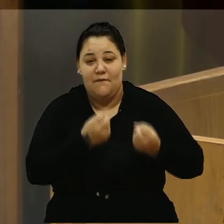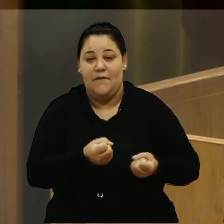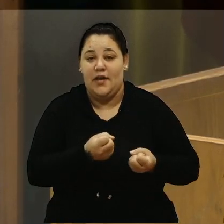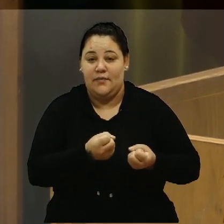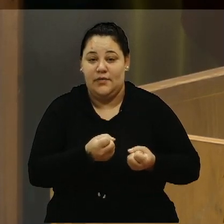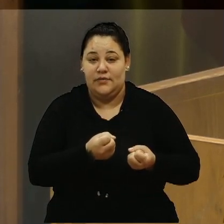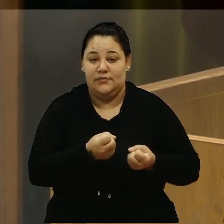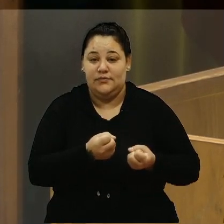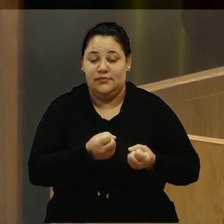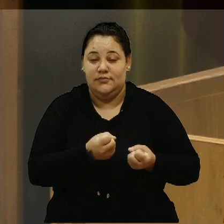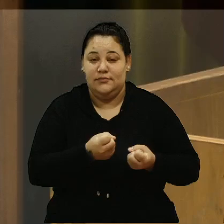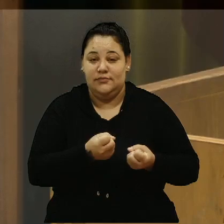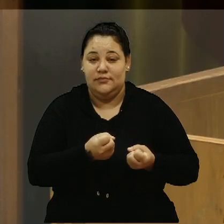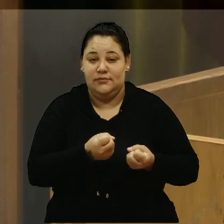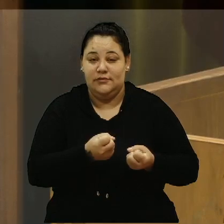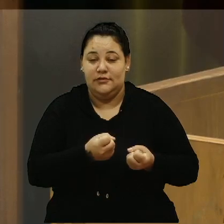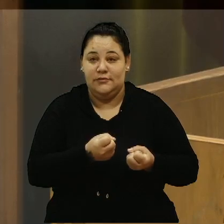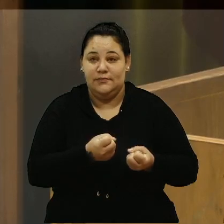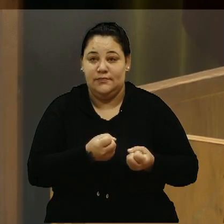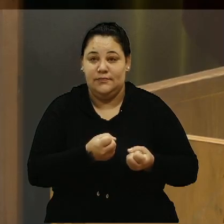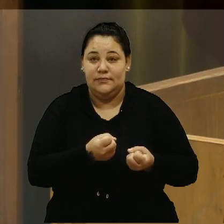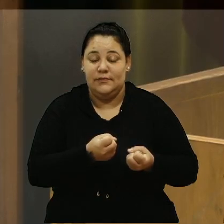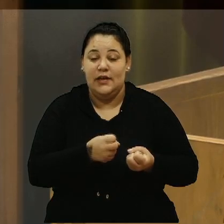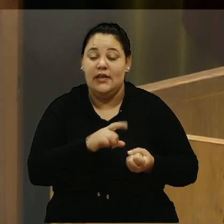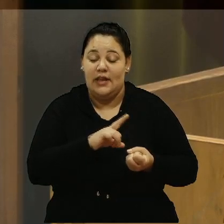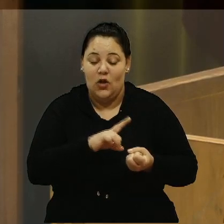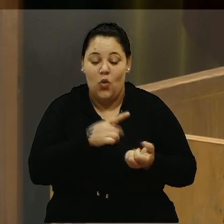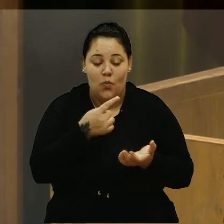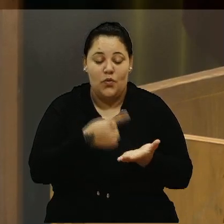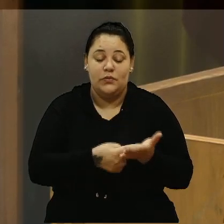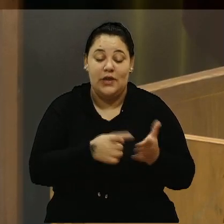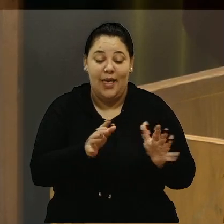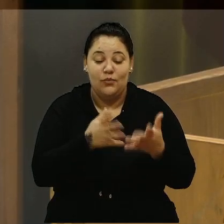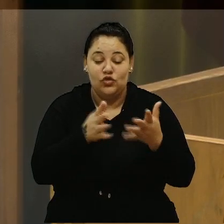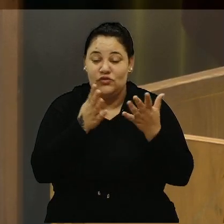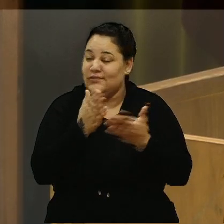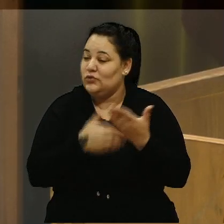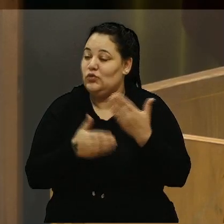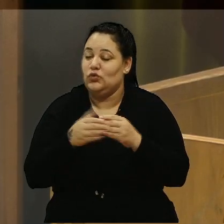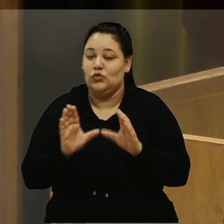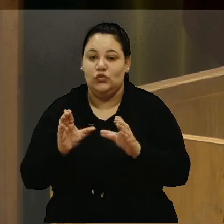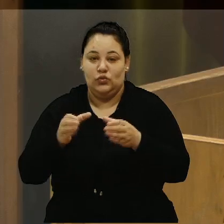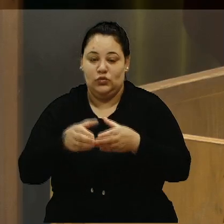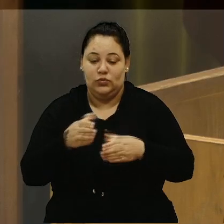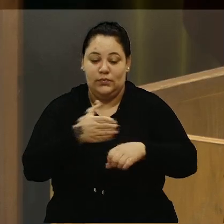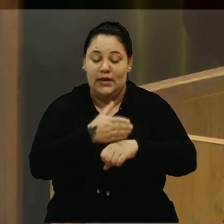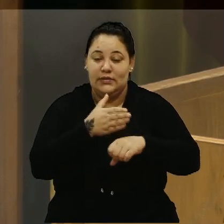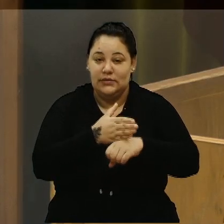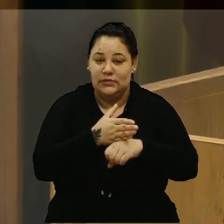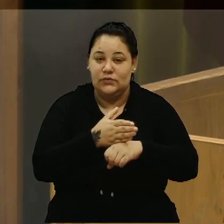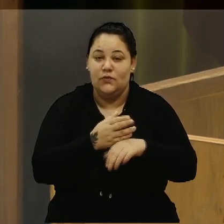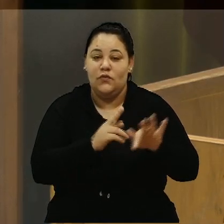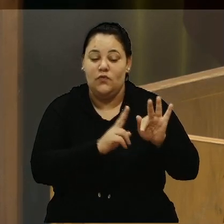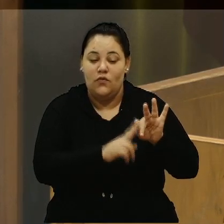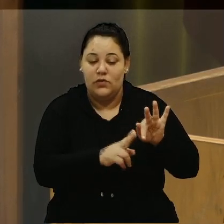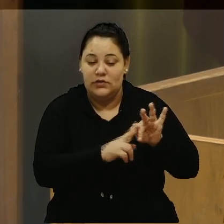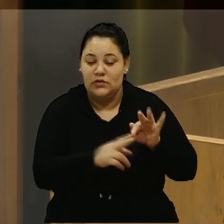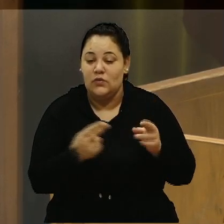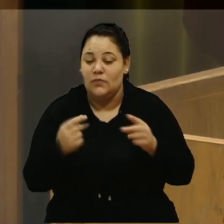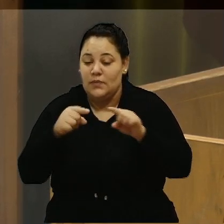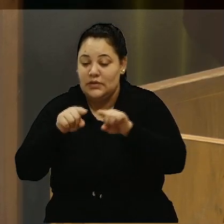vai além de empregar. Ela estimula toda uma cadeia produtiva, envolvendo fornecedores,